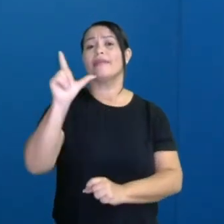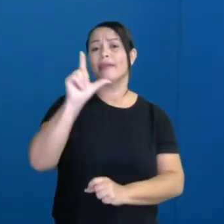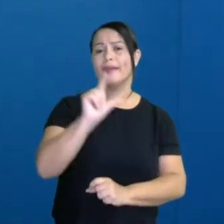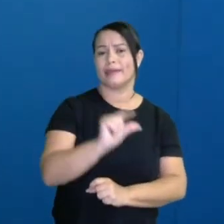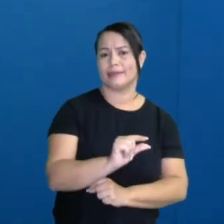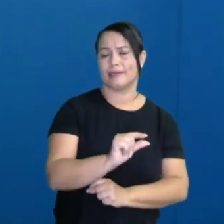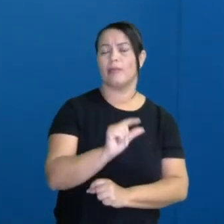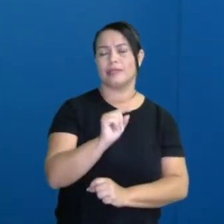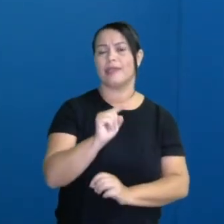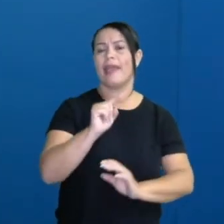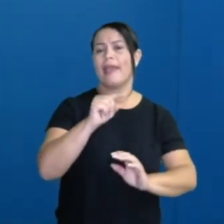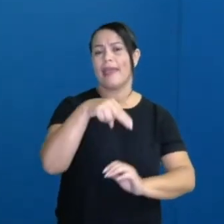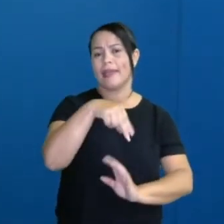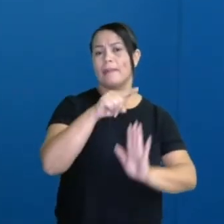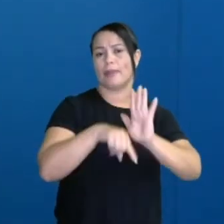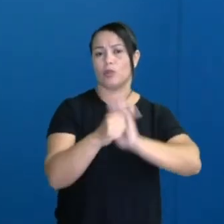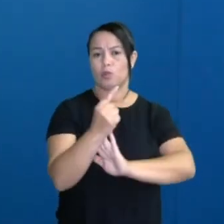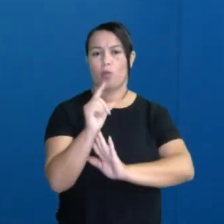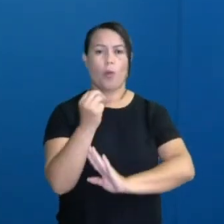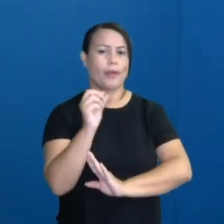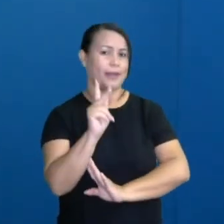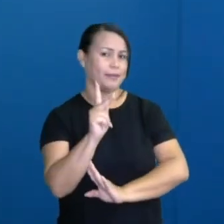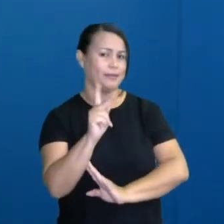tá? Ok?